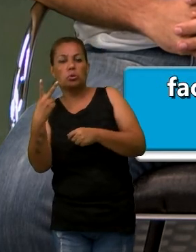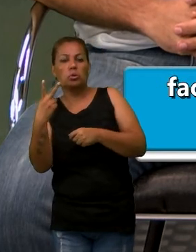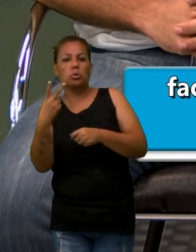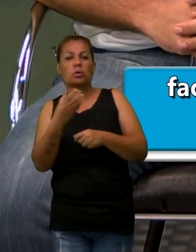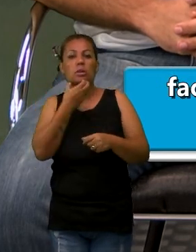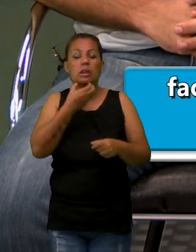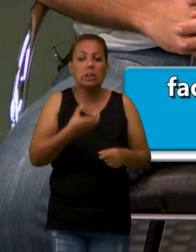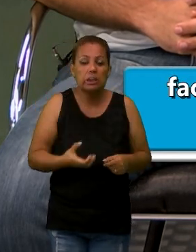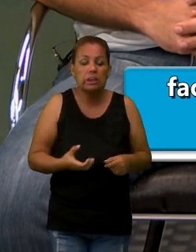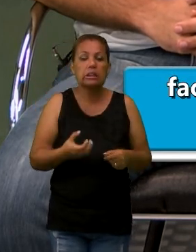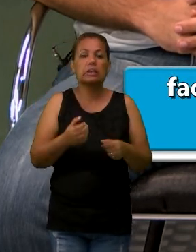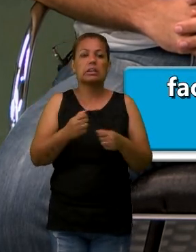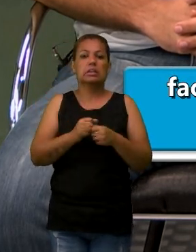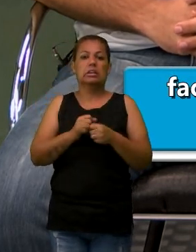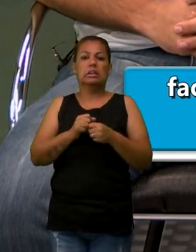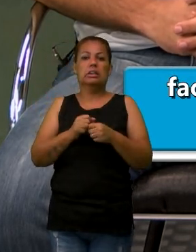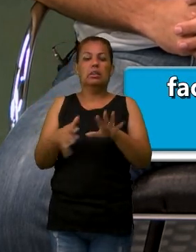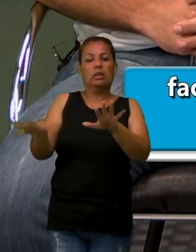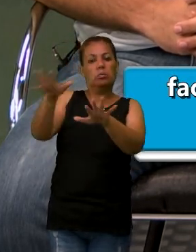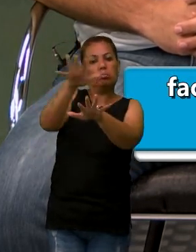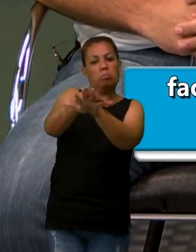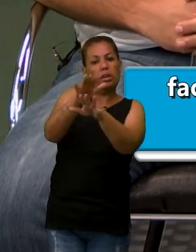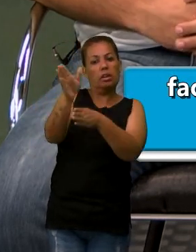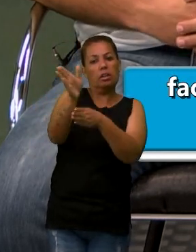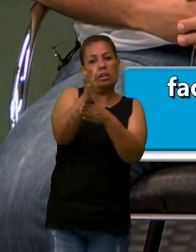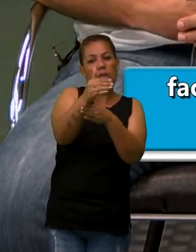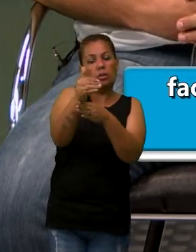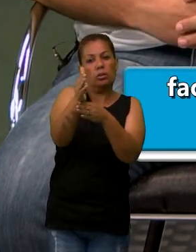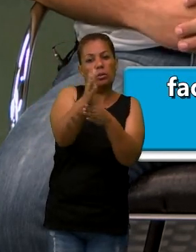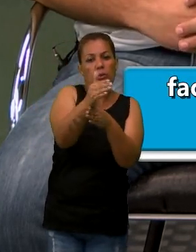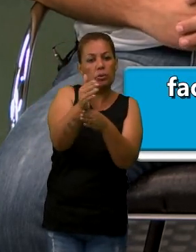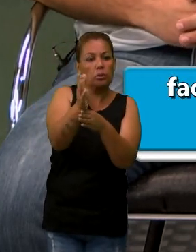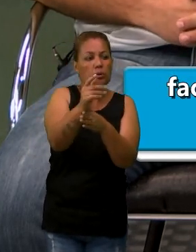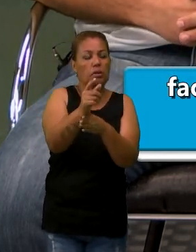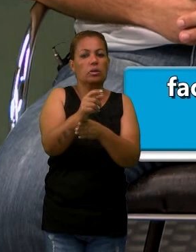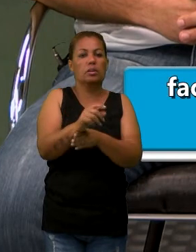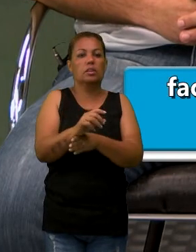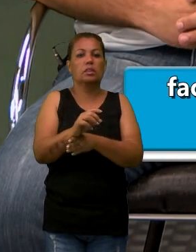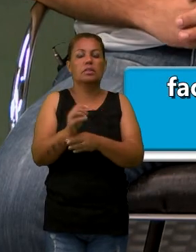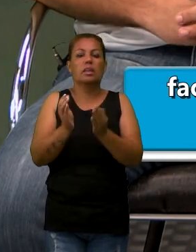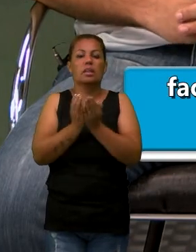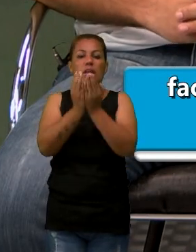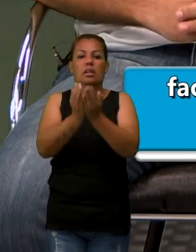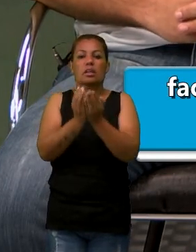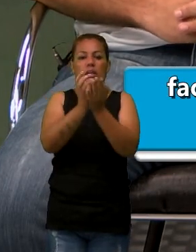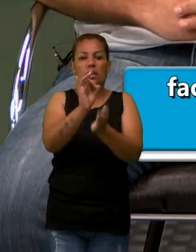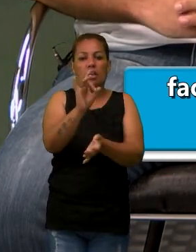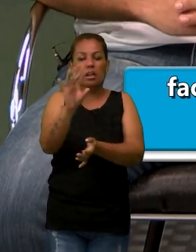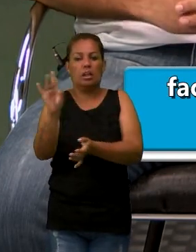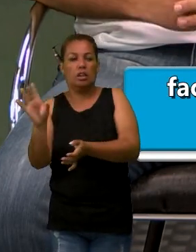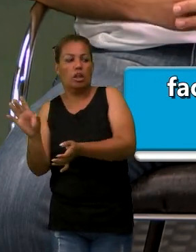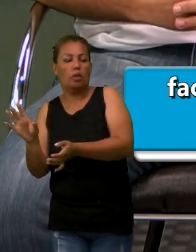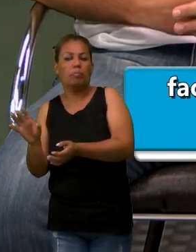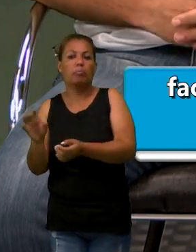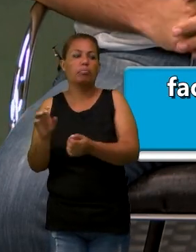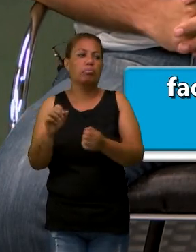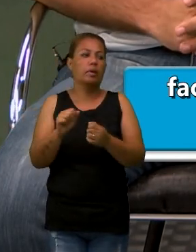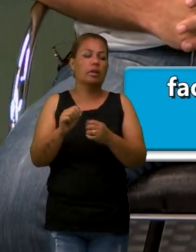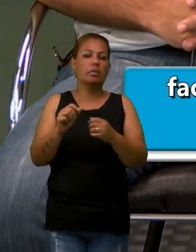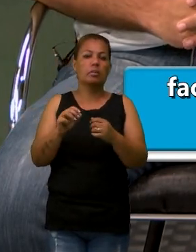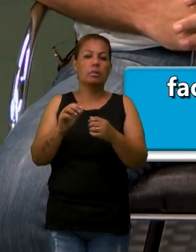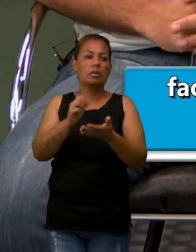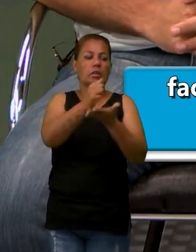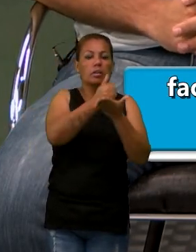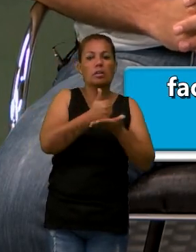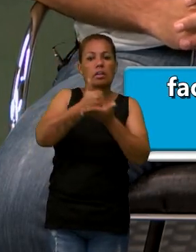a regata pela inclusão nós queremos que cada barco agora piranga nessa regata leve